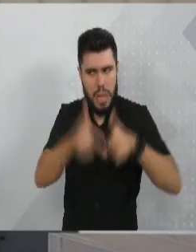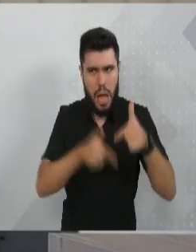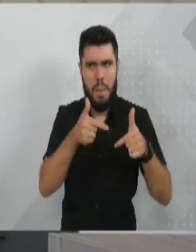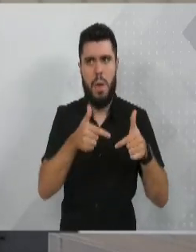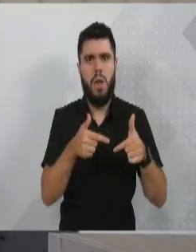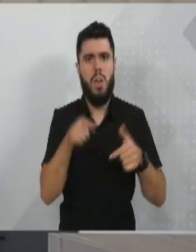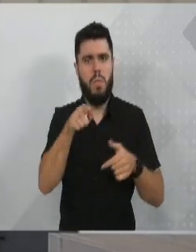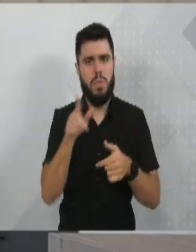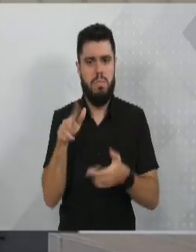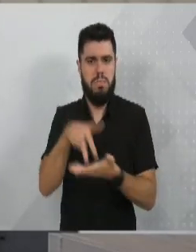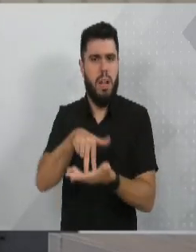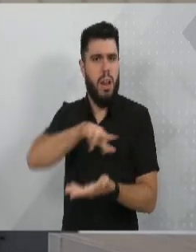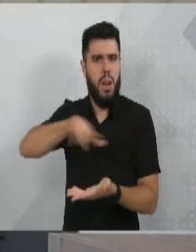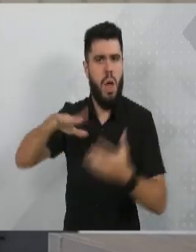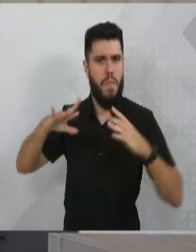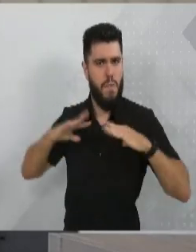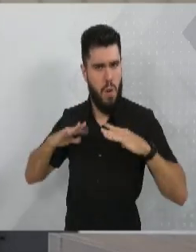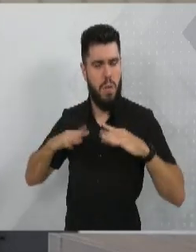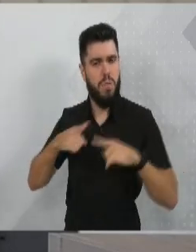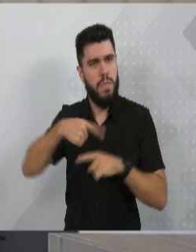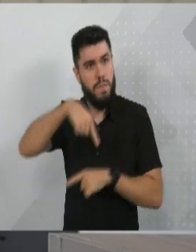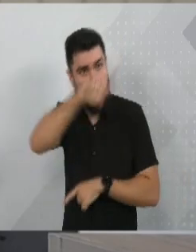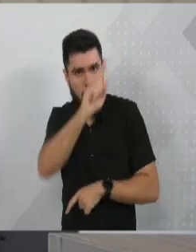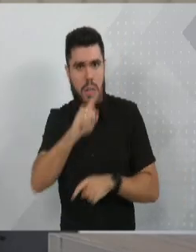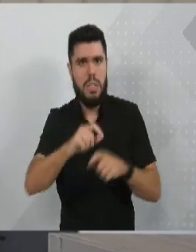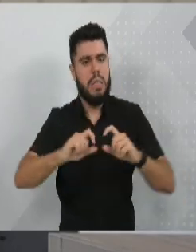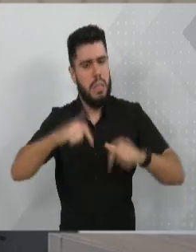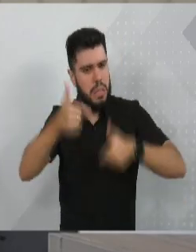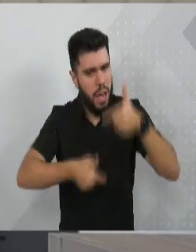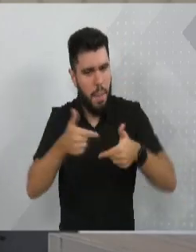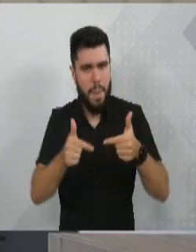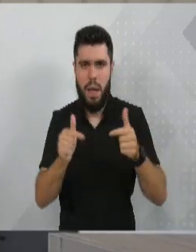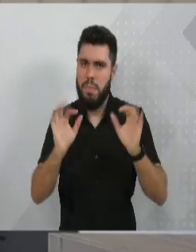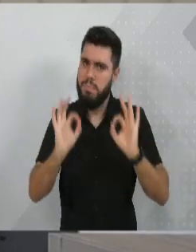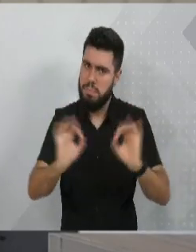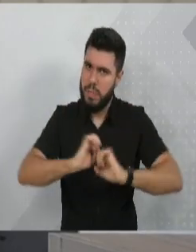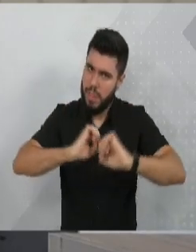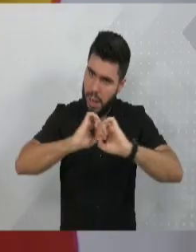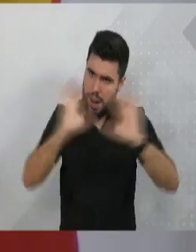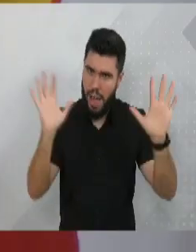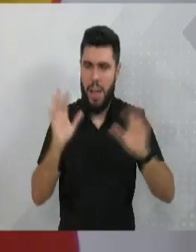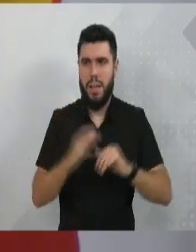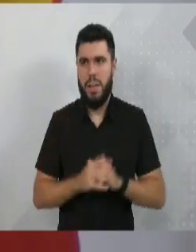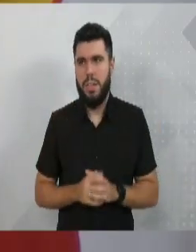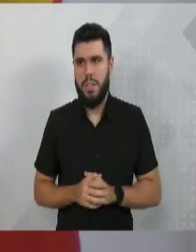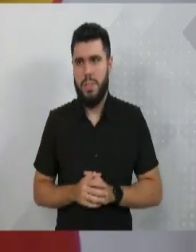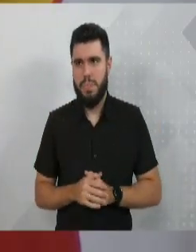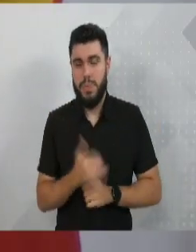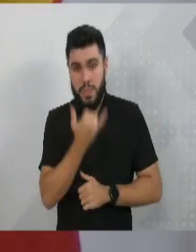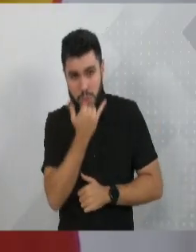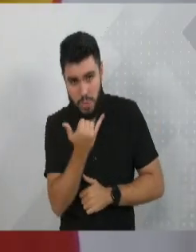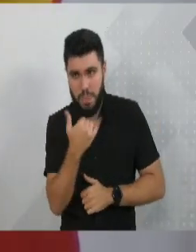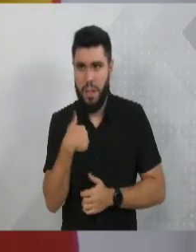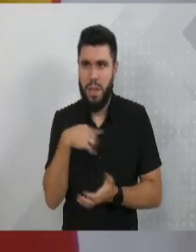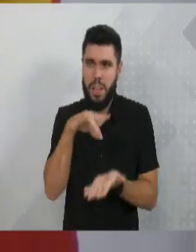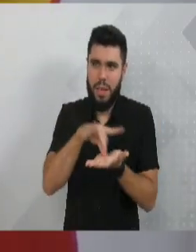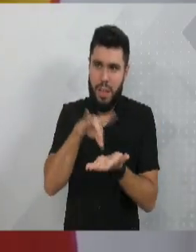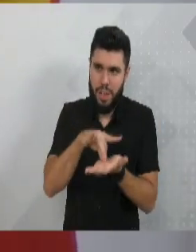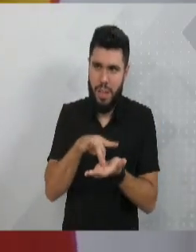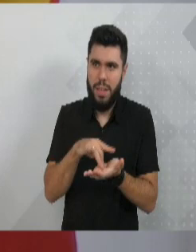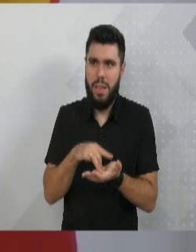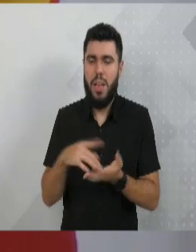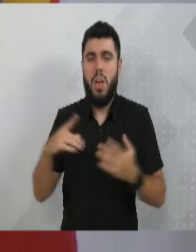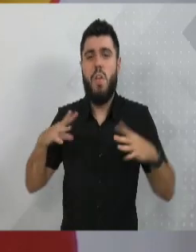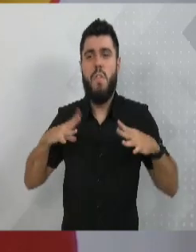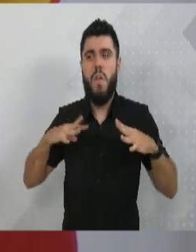quanto ele vai prestar aqui agora o senhor não estava de folga foi trabalhar só para deixar bem claro isso realmente desculpa aí mas fui tirar uma folga daqui